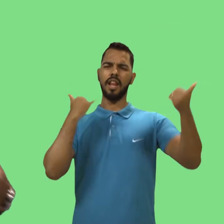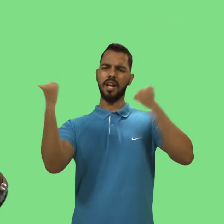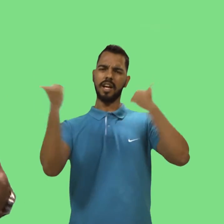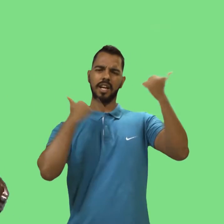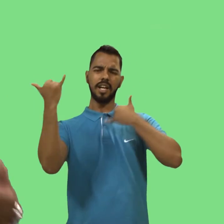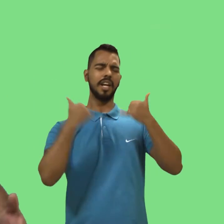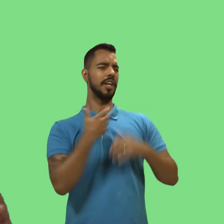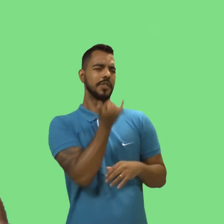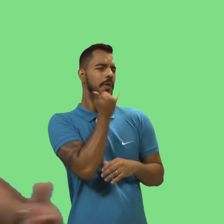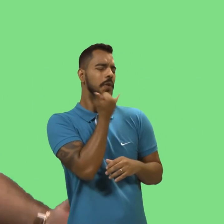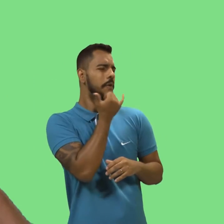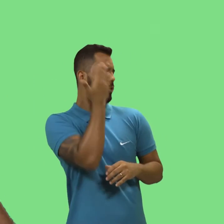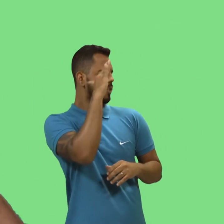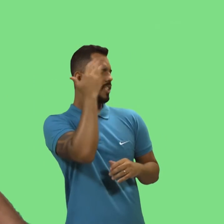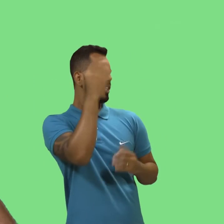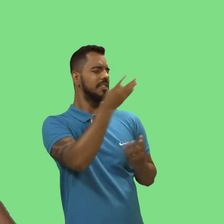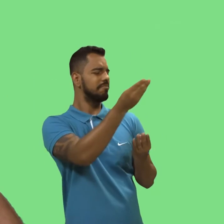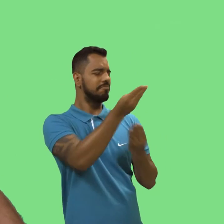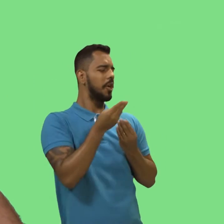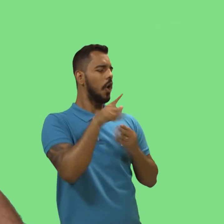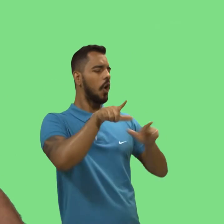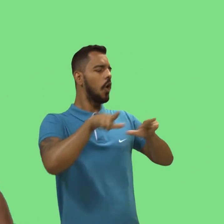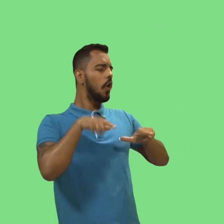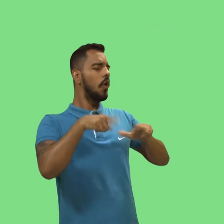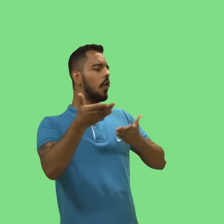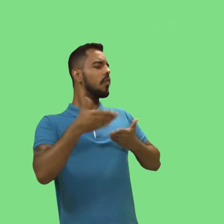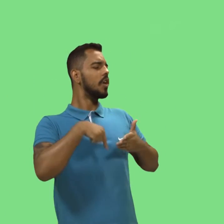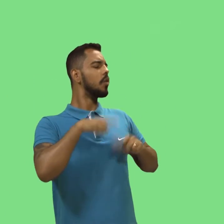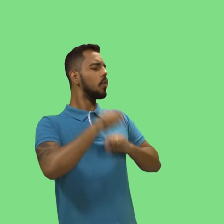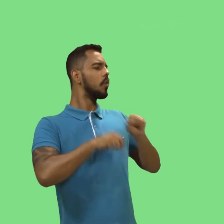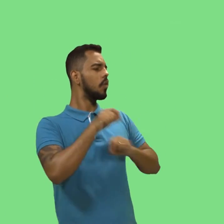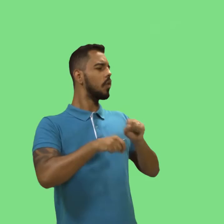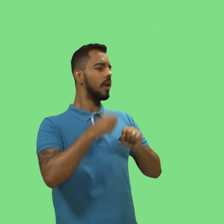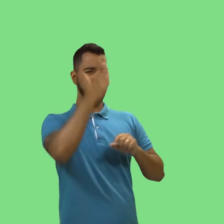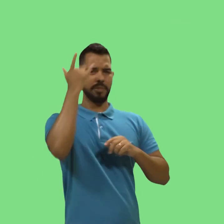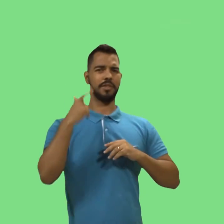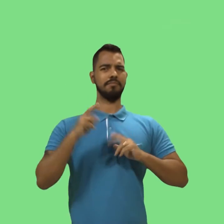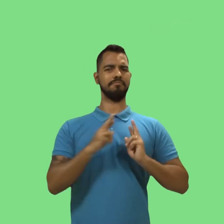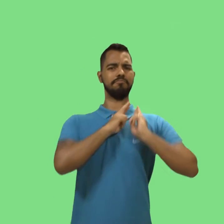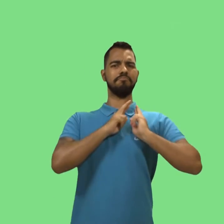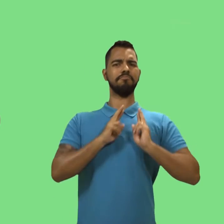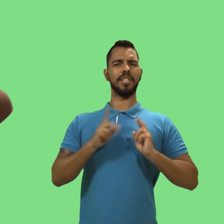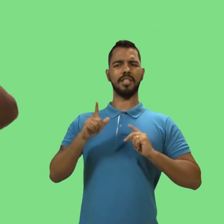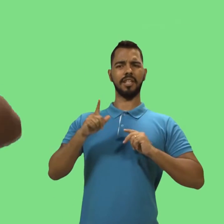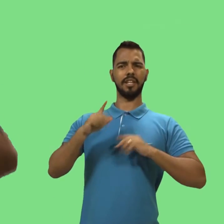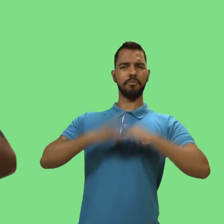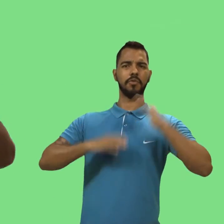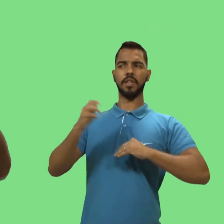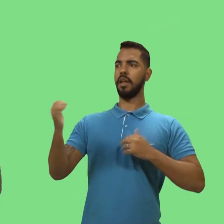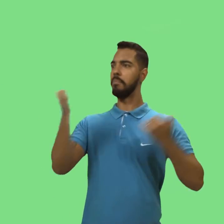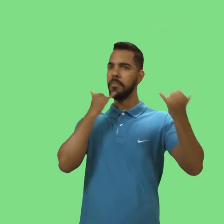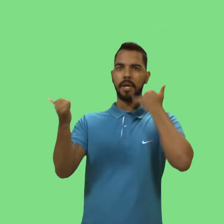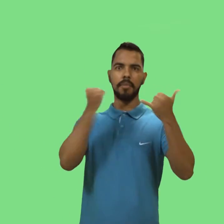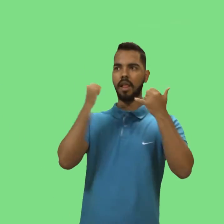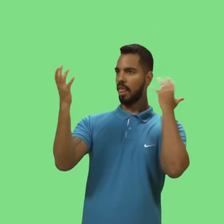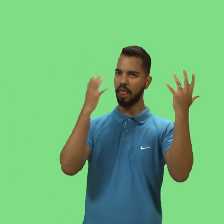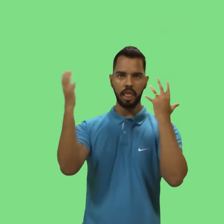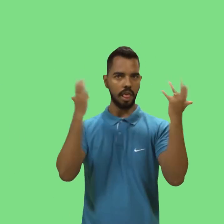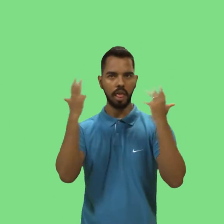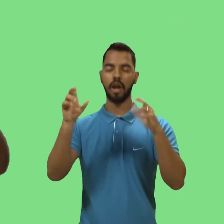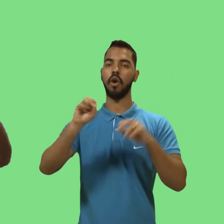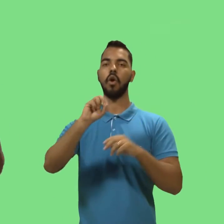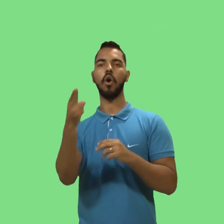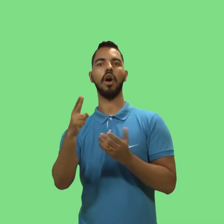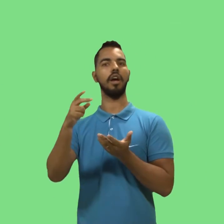para esclarecer uma informação que não ficou clara no convite. E o profissional responsável tendo que atender inúmeras ligações